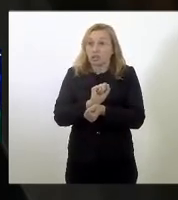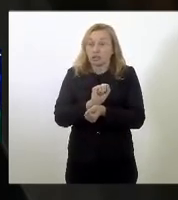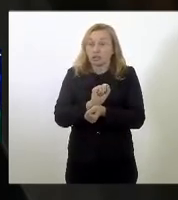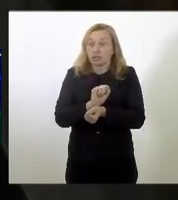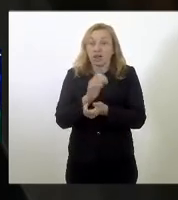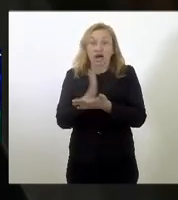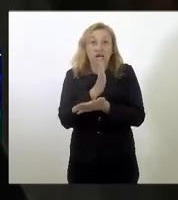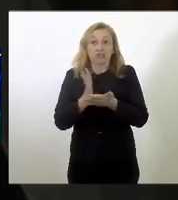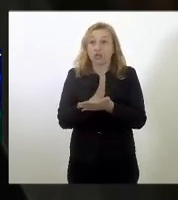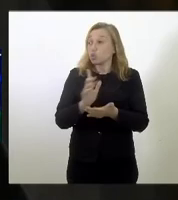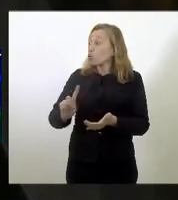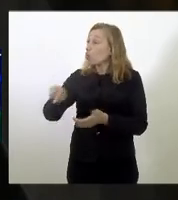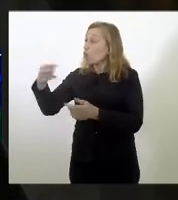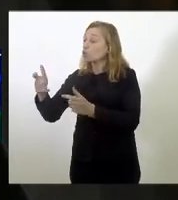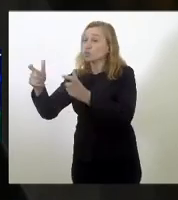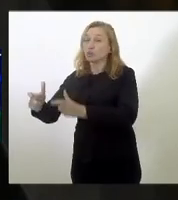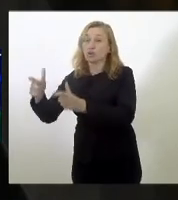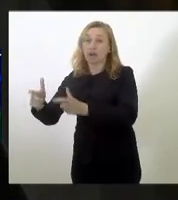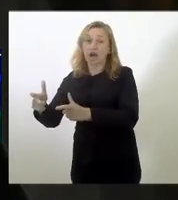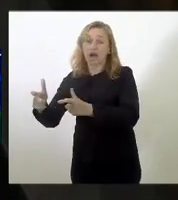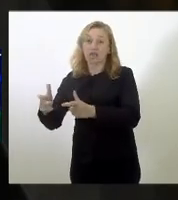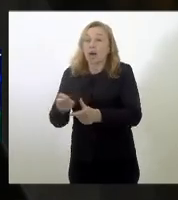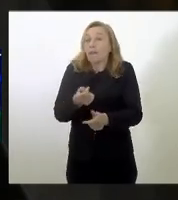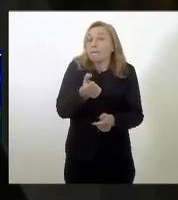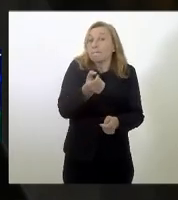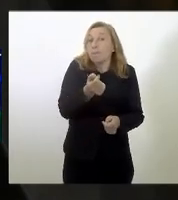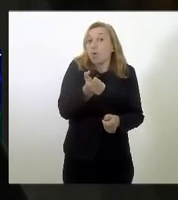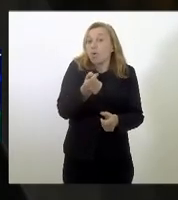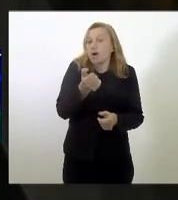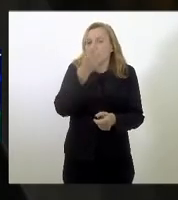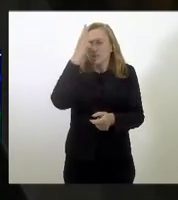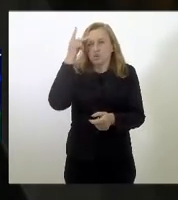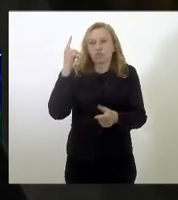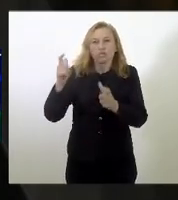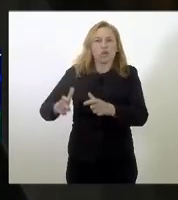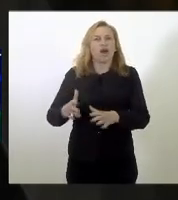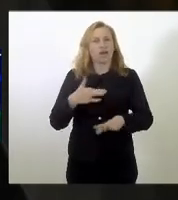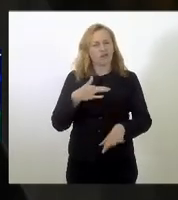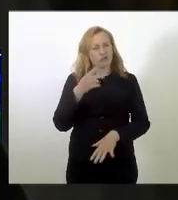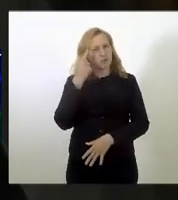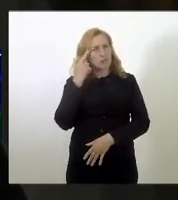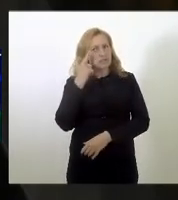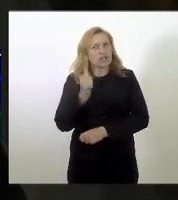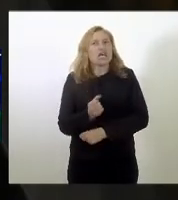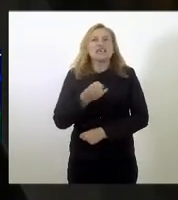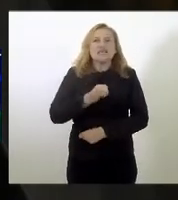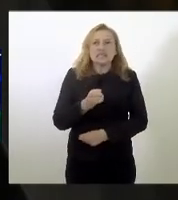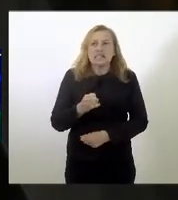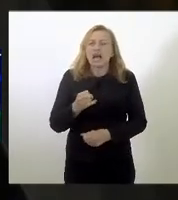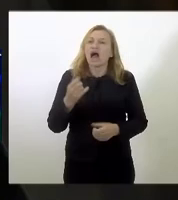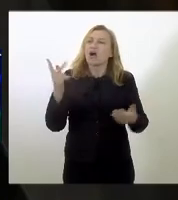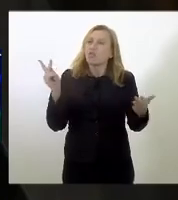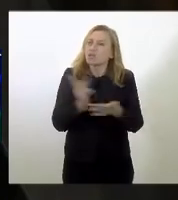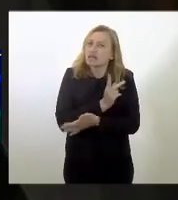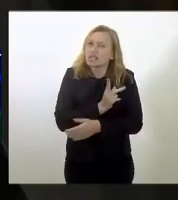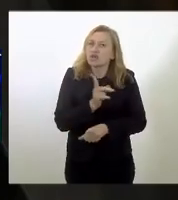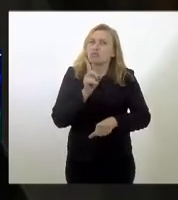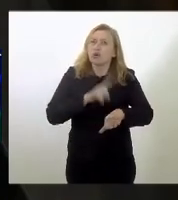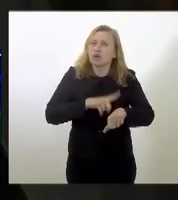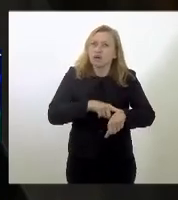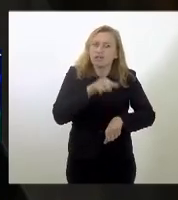unidade. E porque não dá movimento. E eu fiz um questionamento, presidente. Caso acontecesse um acidente naquele exato